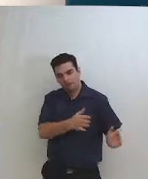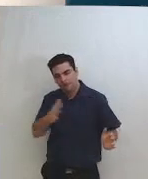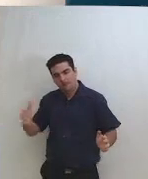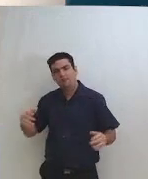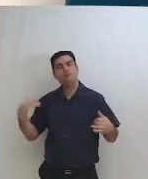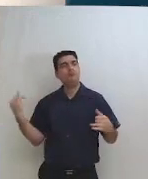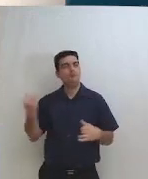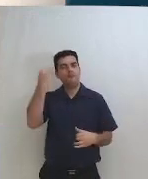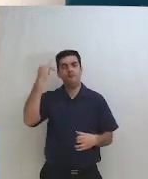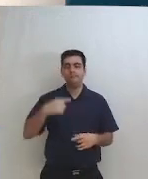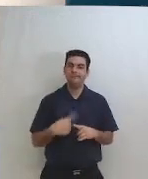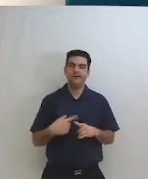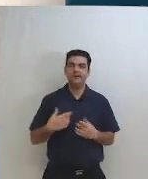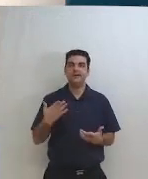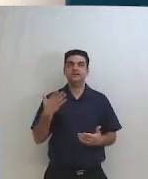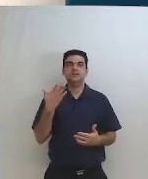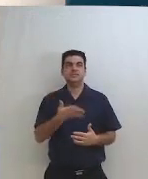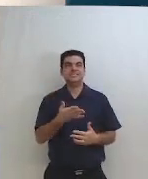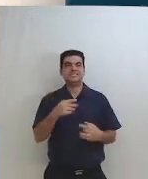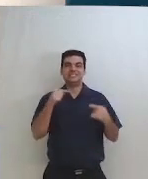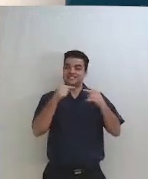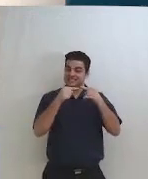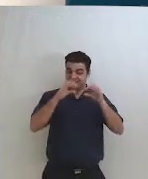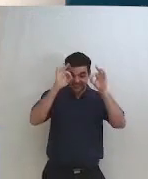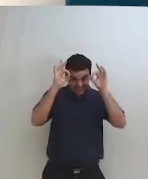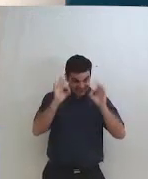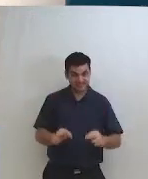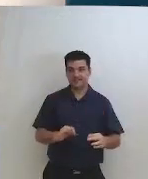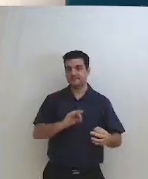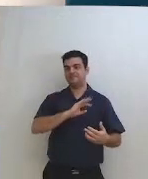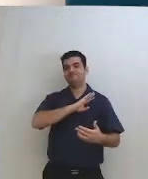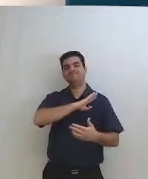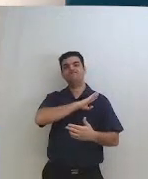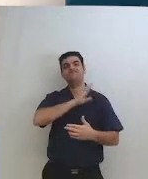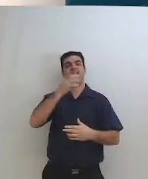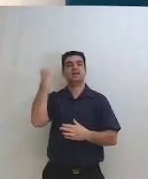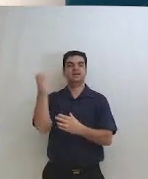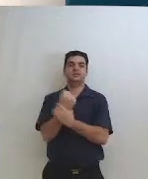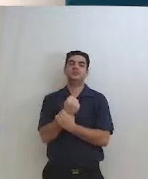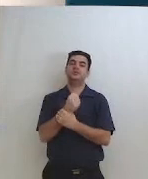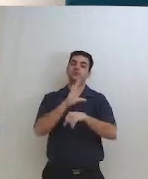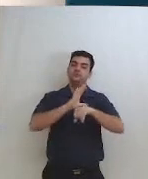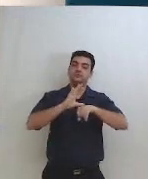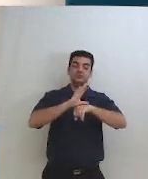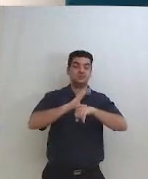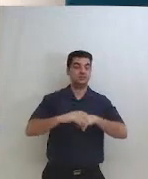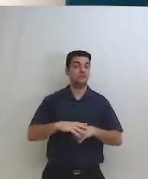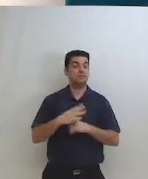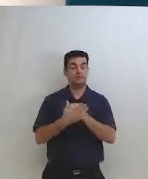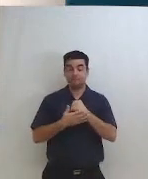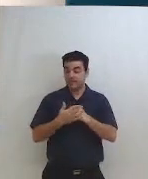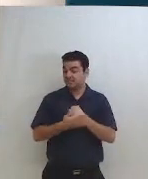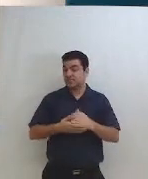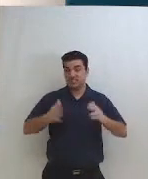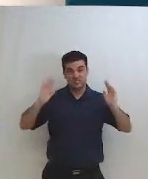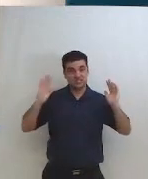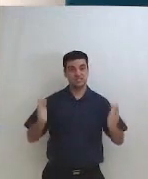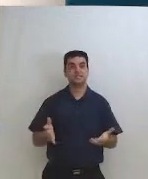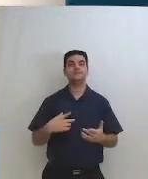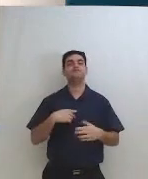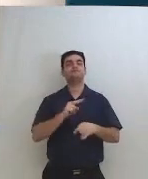está ligada umbilicalmente às garantias constitucionais, fundamentais, da ampla defesa,